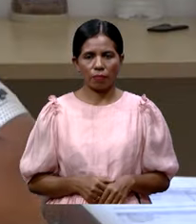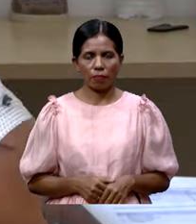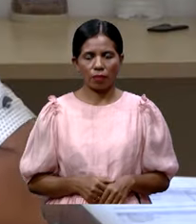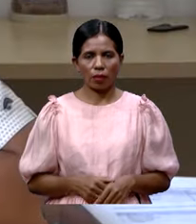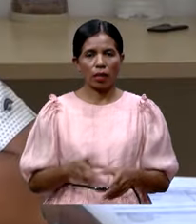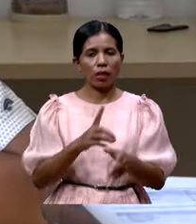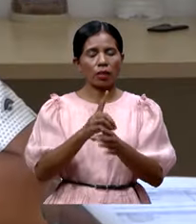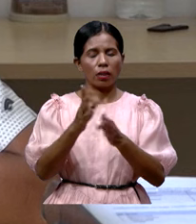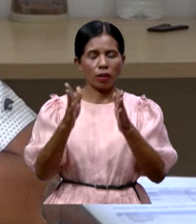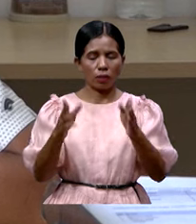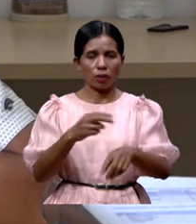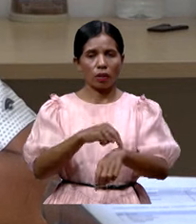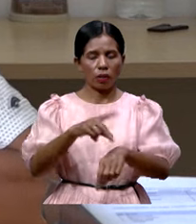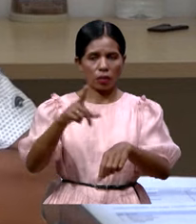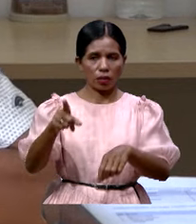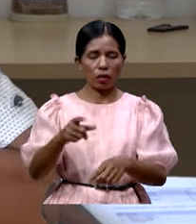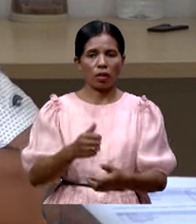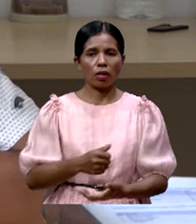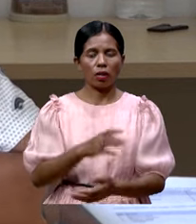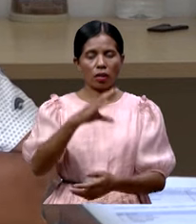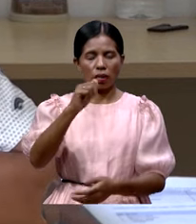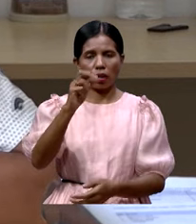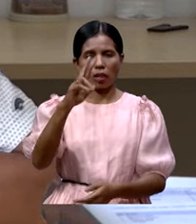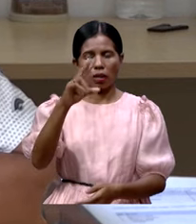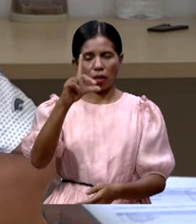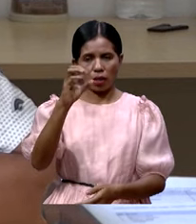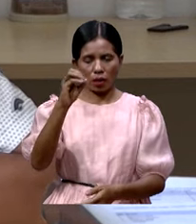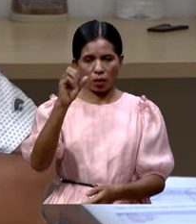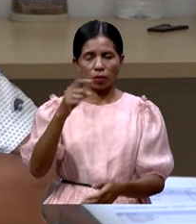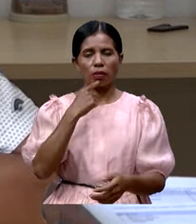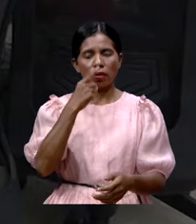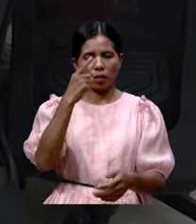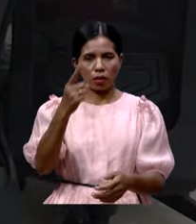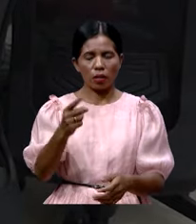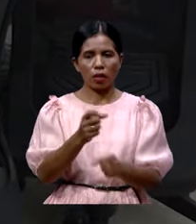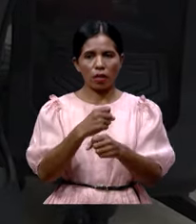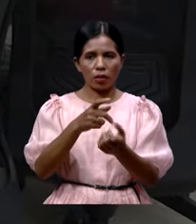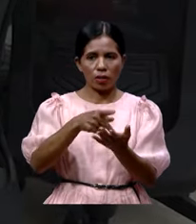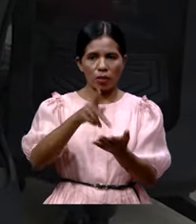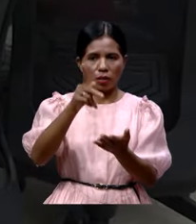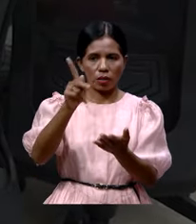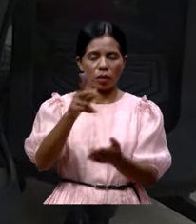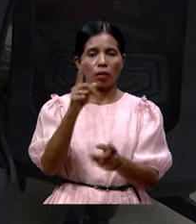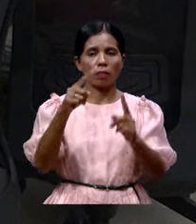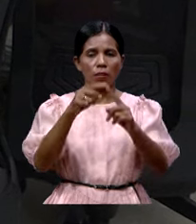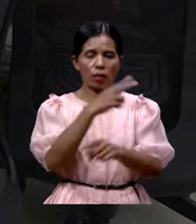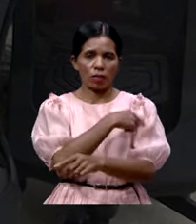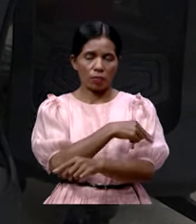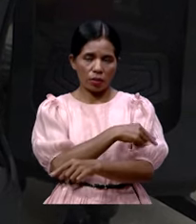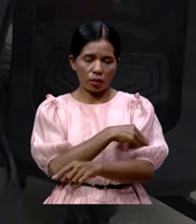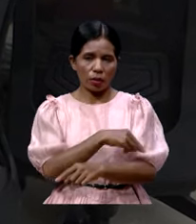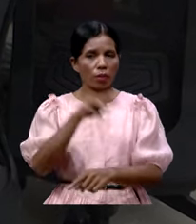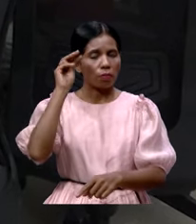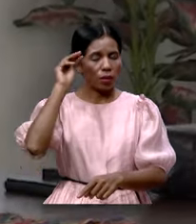Diretor Nacional Apoio Serviço Hospitalar, Carlos de Carvalho Guterres, informa, além de ralona pagamento ba hospital, Ministério Saúde